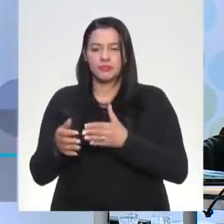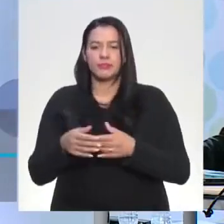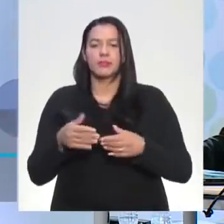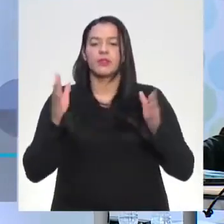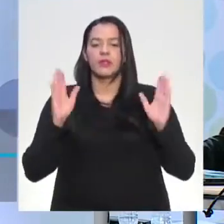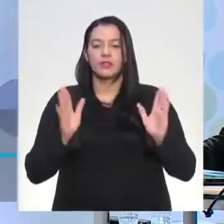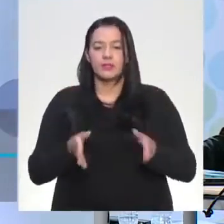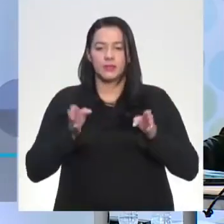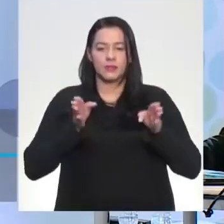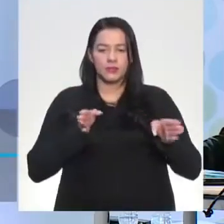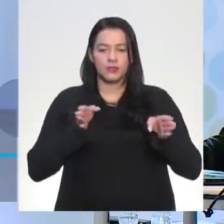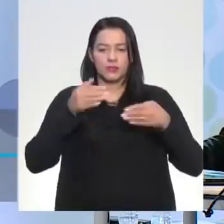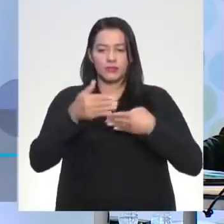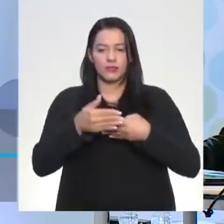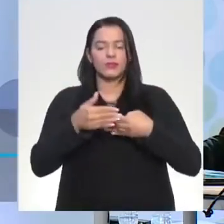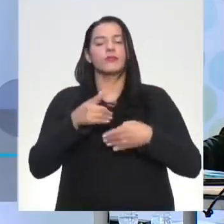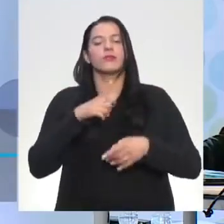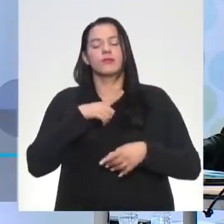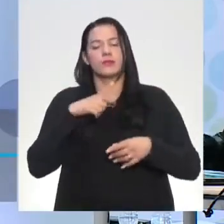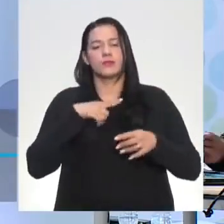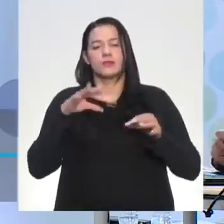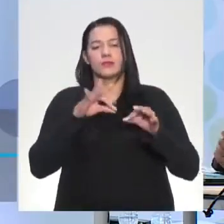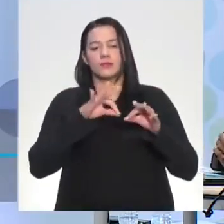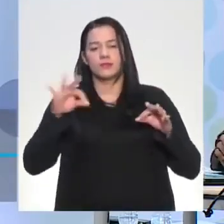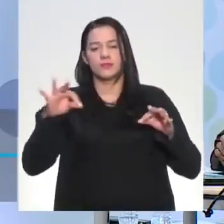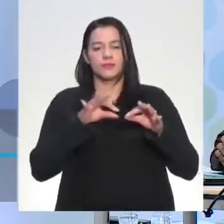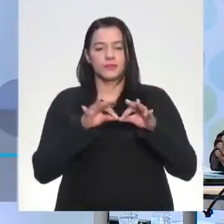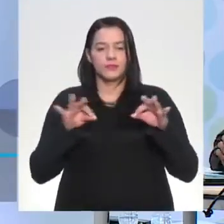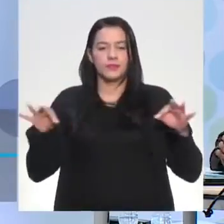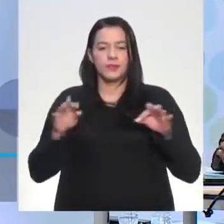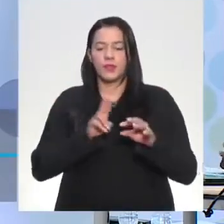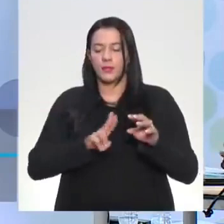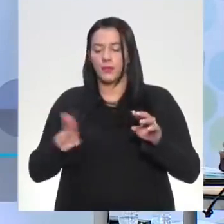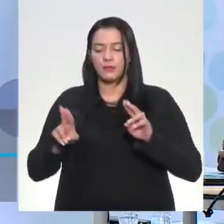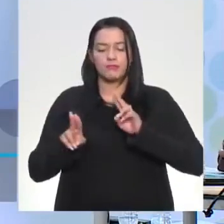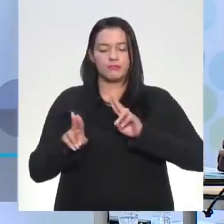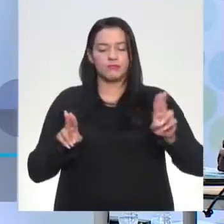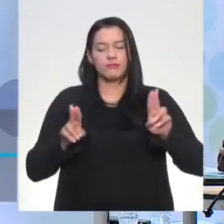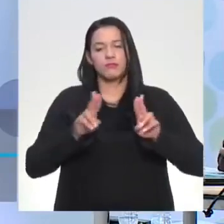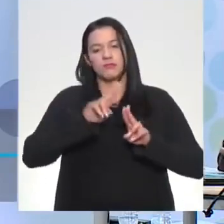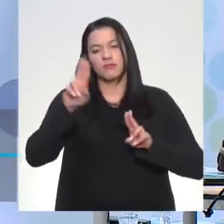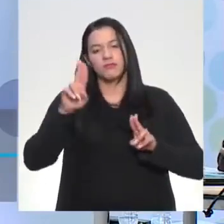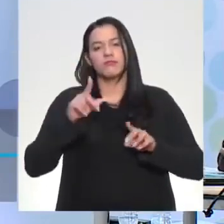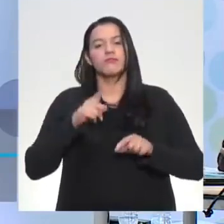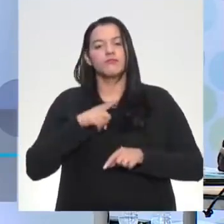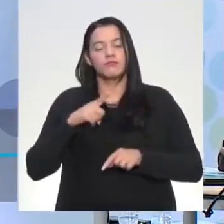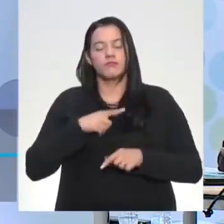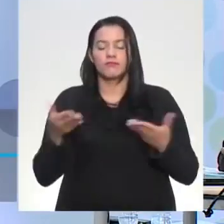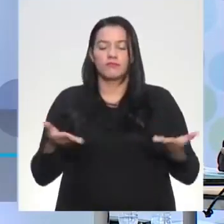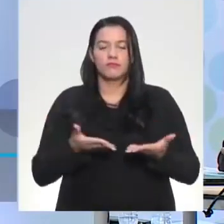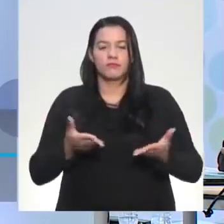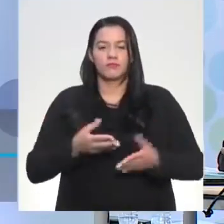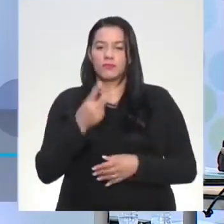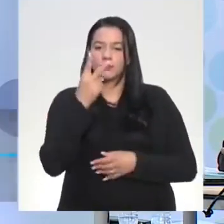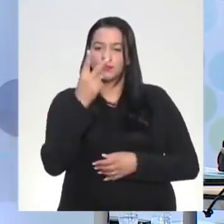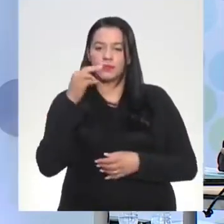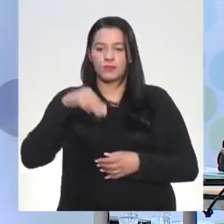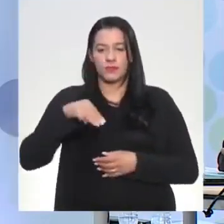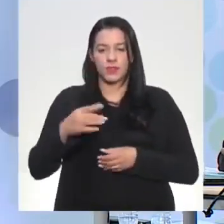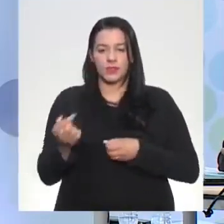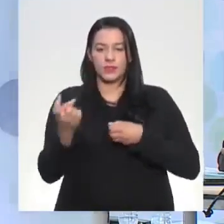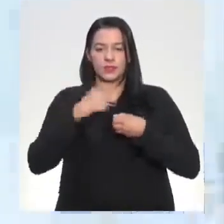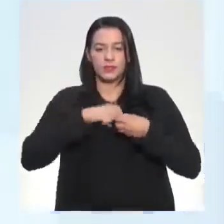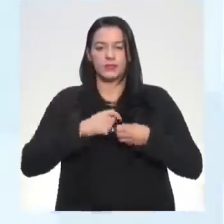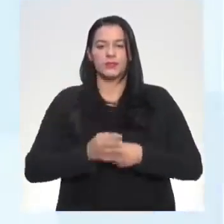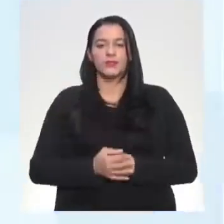seus lados vão ser segmentos de reta e nós podemos nomeá-los da forma como foi apresentado agorinha. 2 minutinhos e a